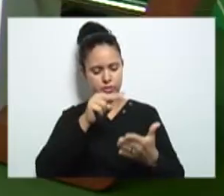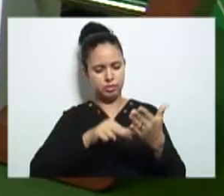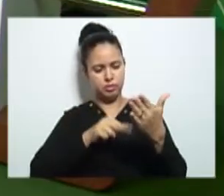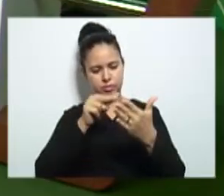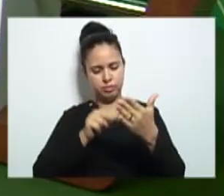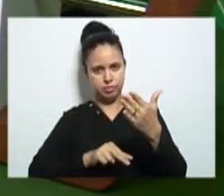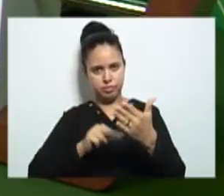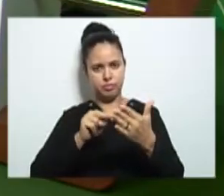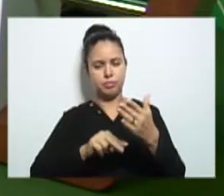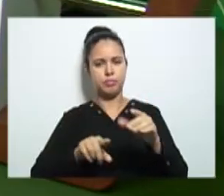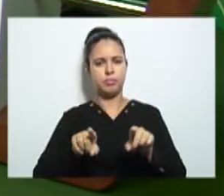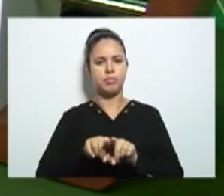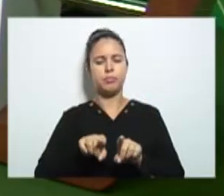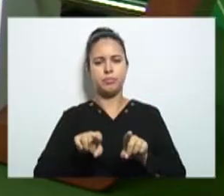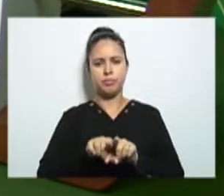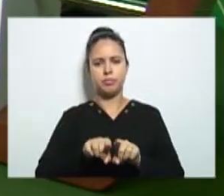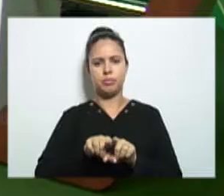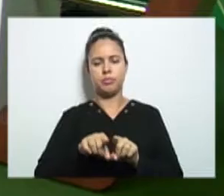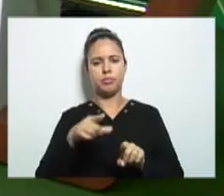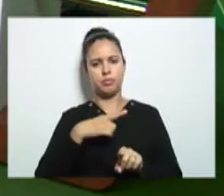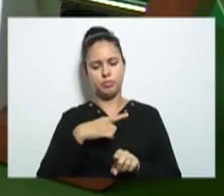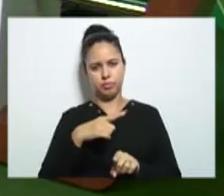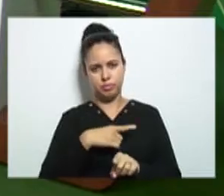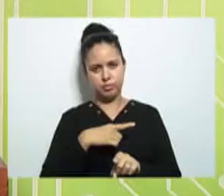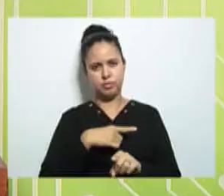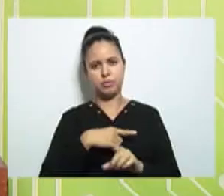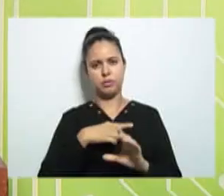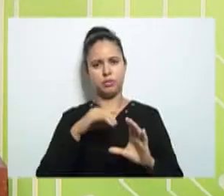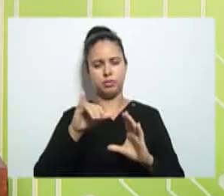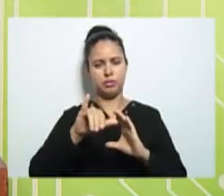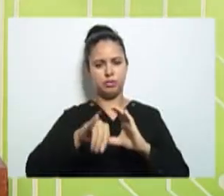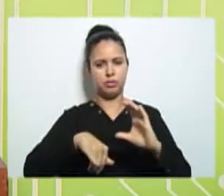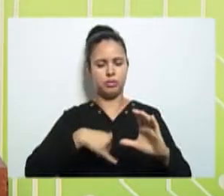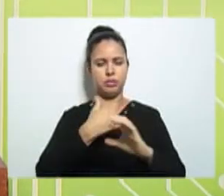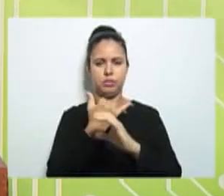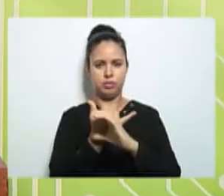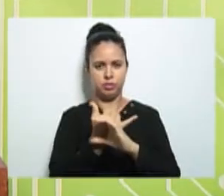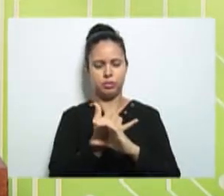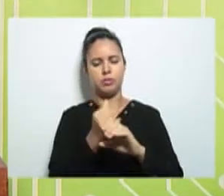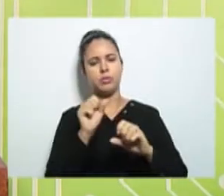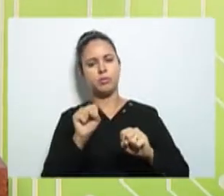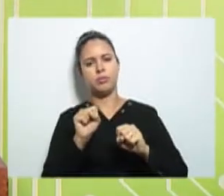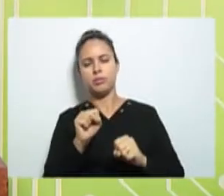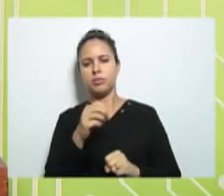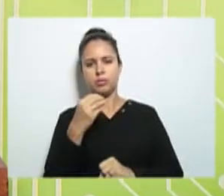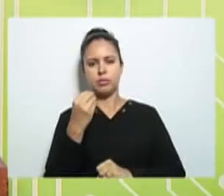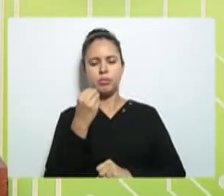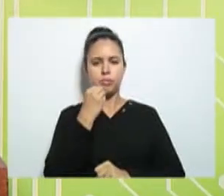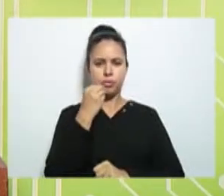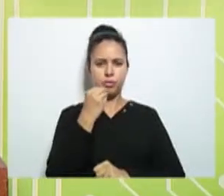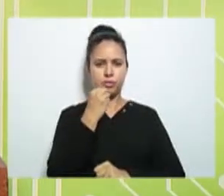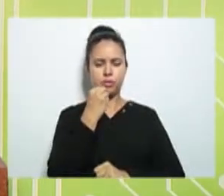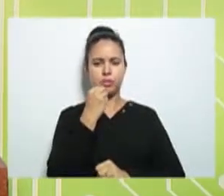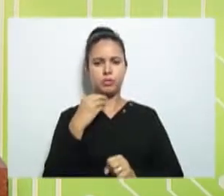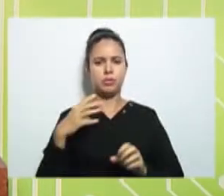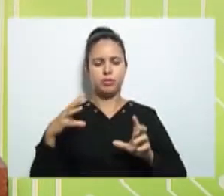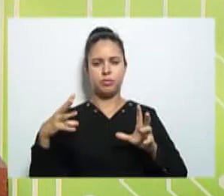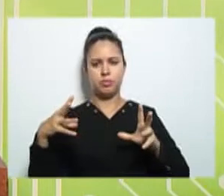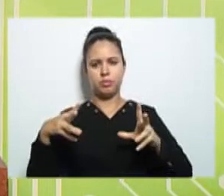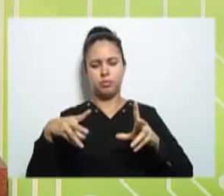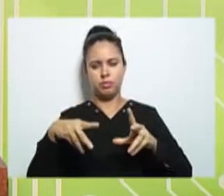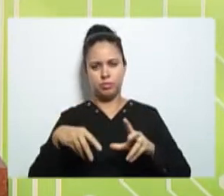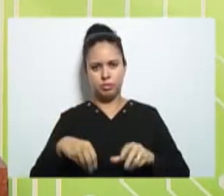Além disso, as aulas também são disponíveis no canal na internet, né, gente? Então, aproveitem. Vocês têm todas as